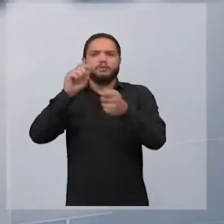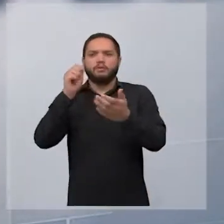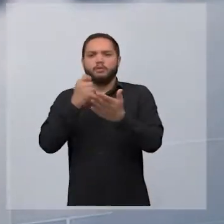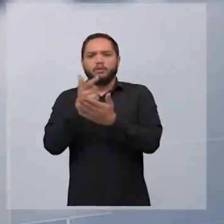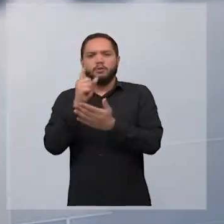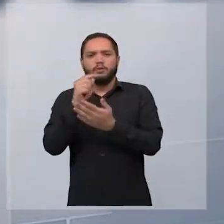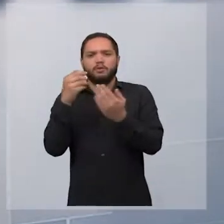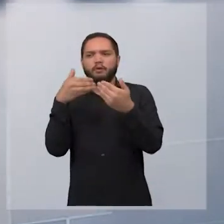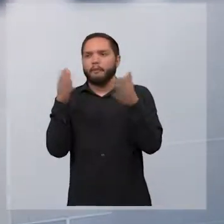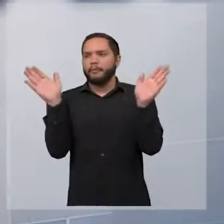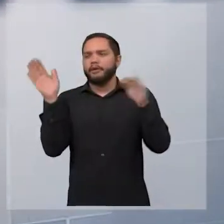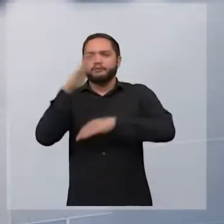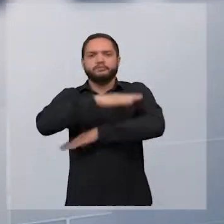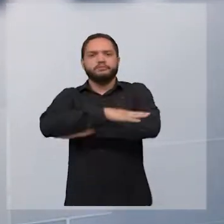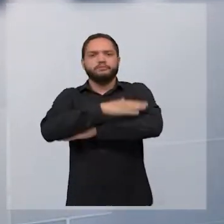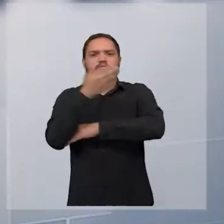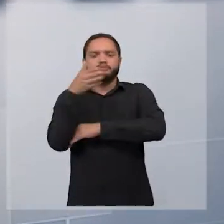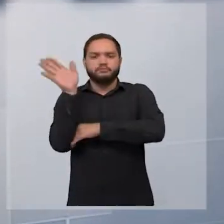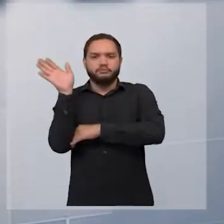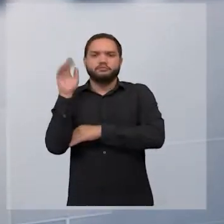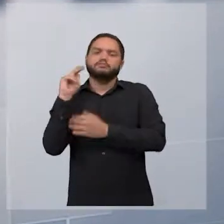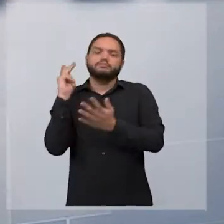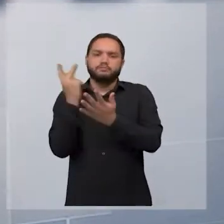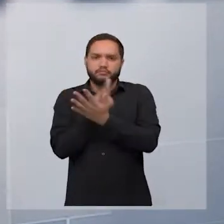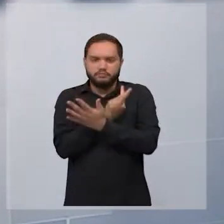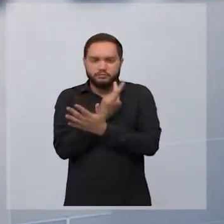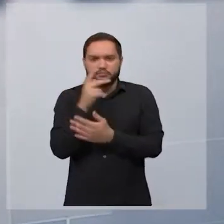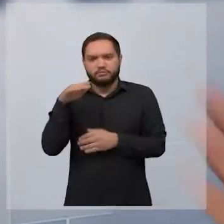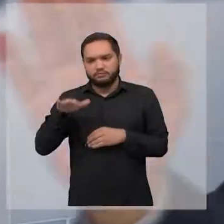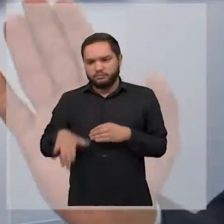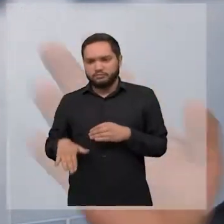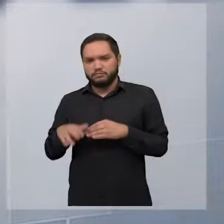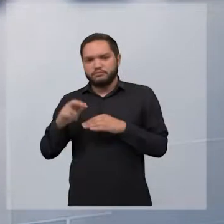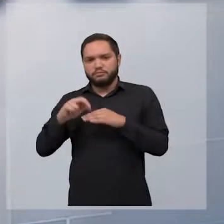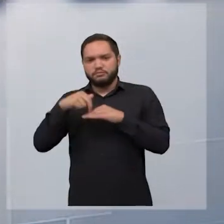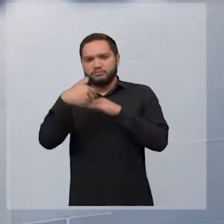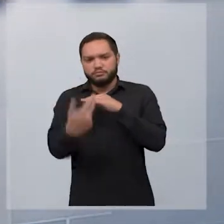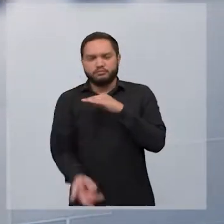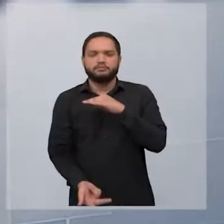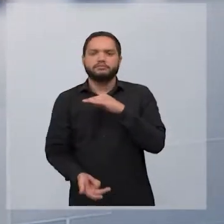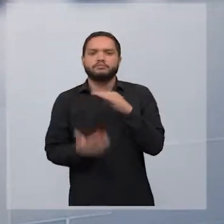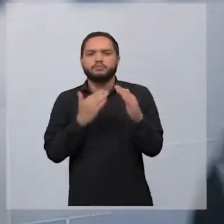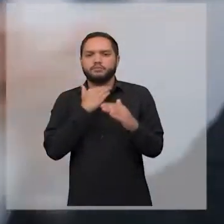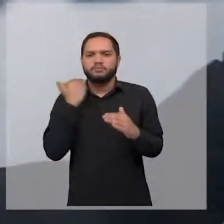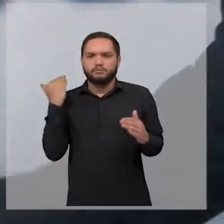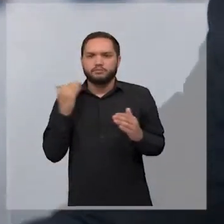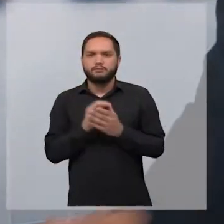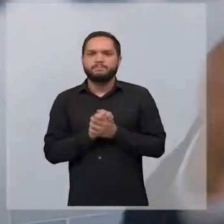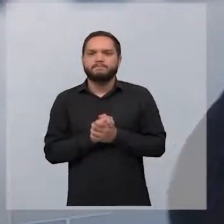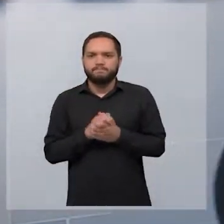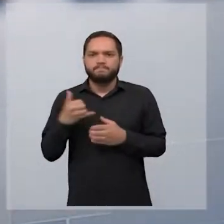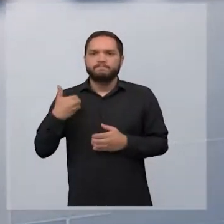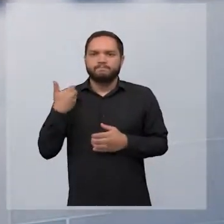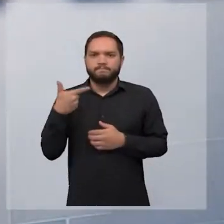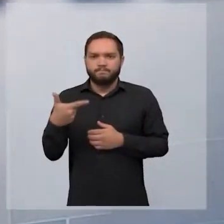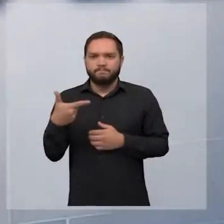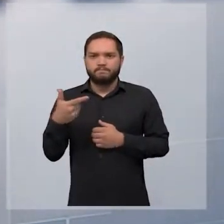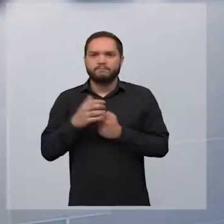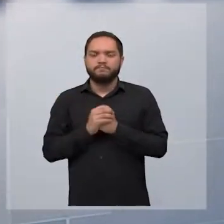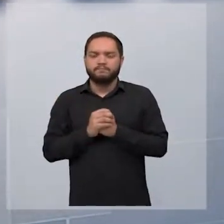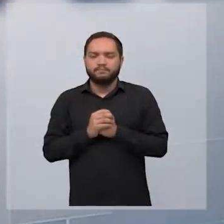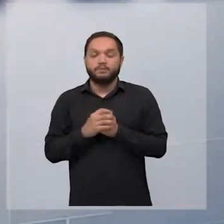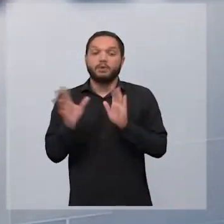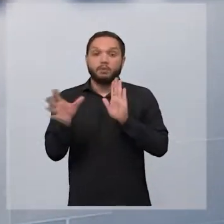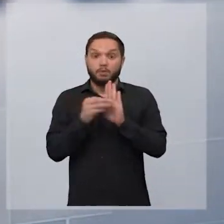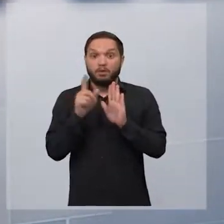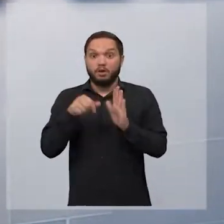Aí, no caso dessa família, uma criancinha de 2 anos foi lá e caiu e morreu. Aí a minha emenda é para obrigar